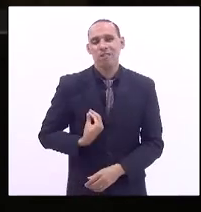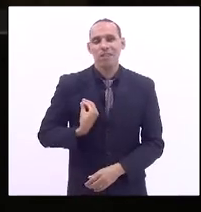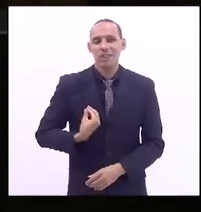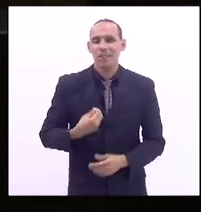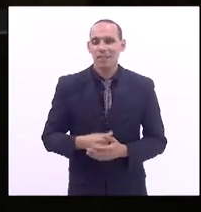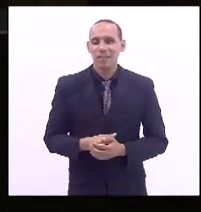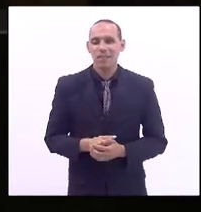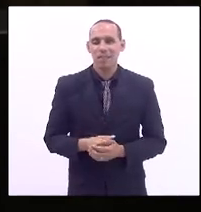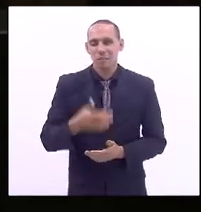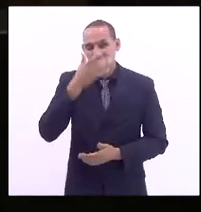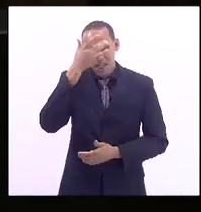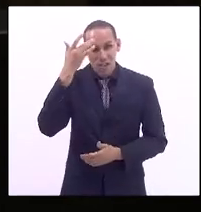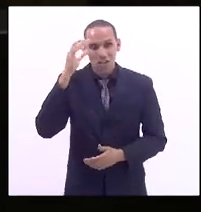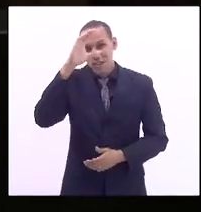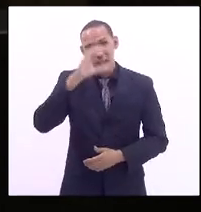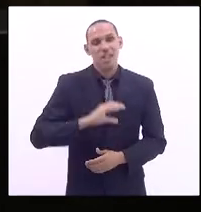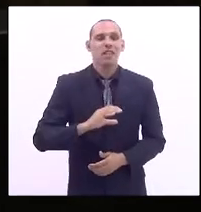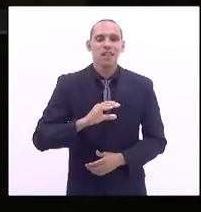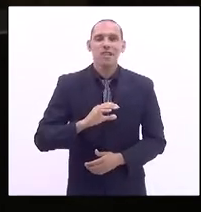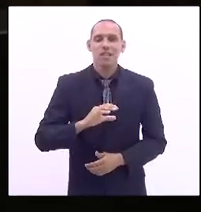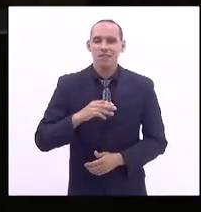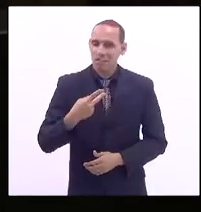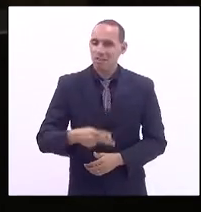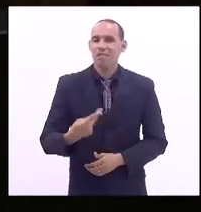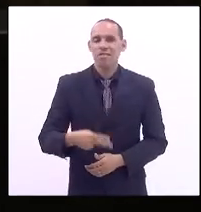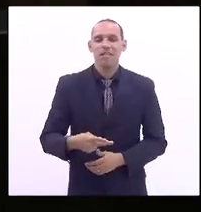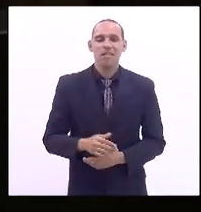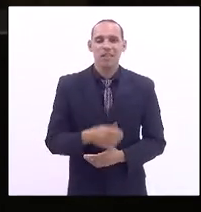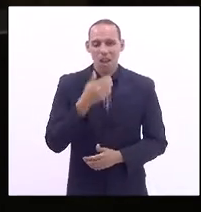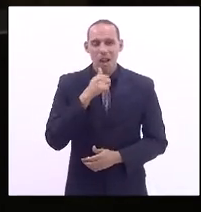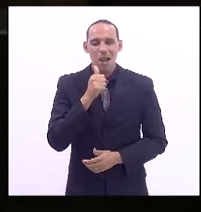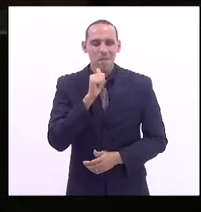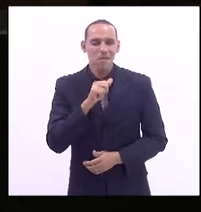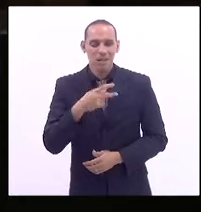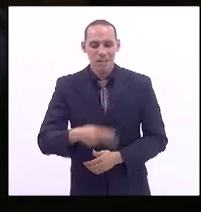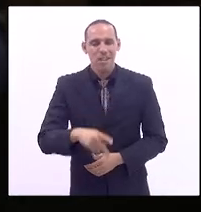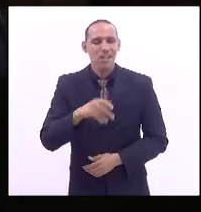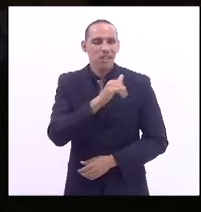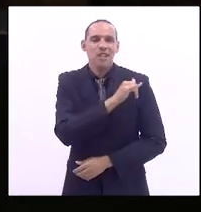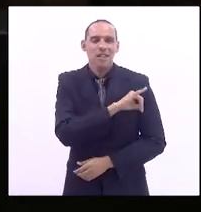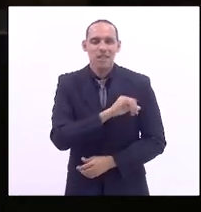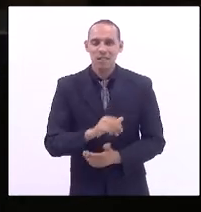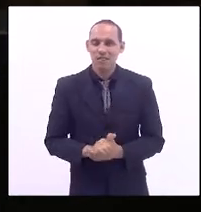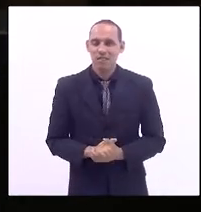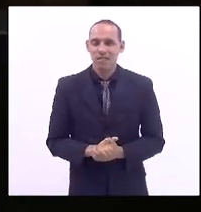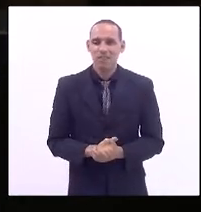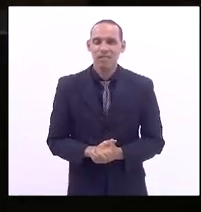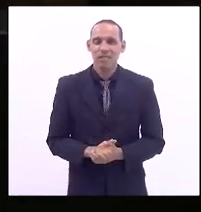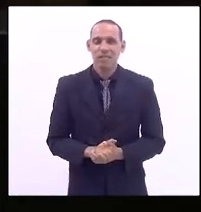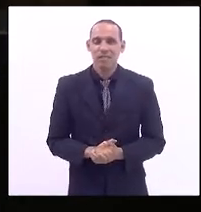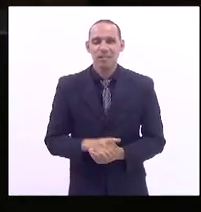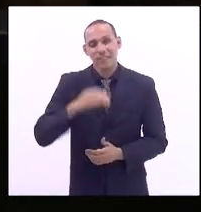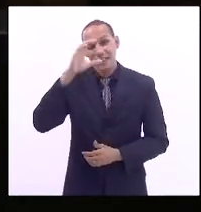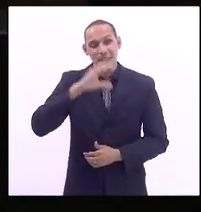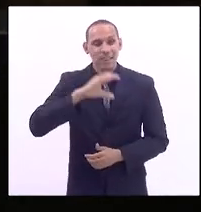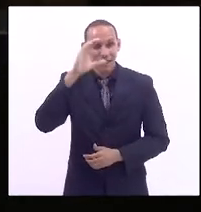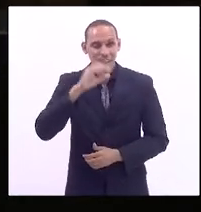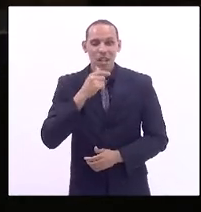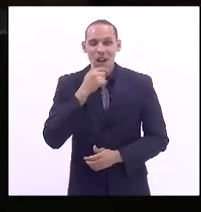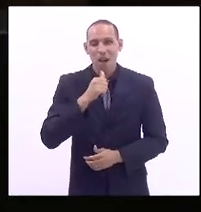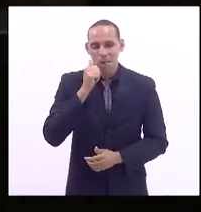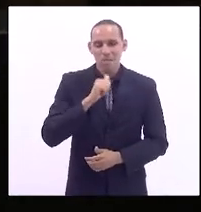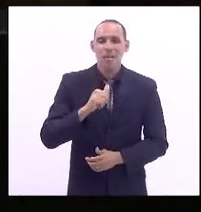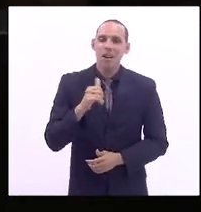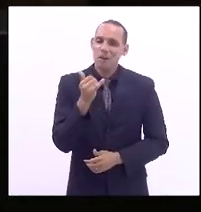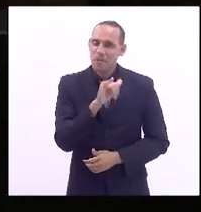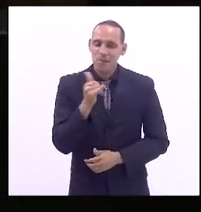como pessoa cidadão cidadã exatamente do es em janeiro cidadão cidadão